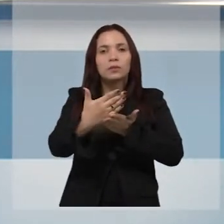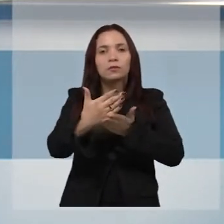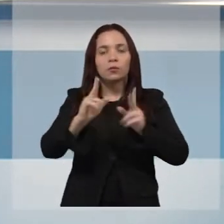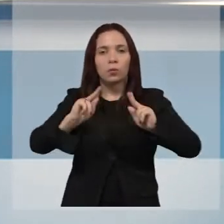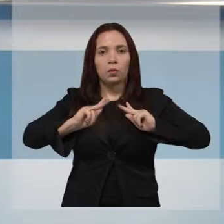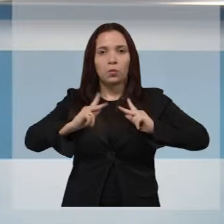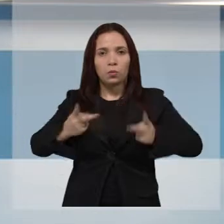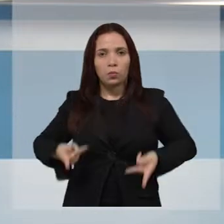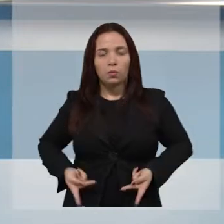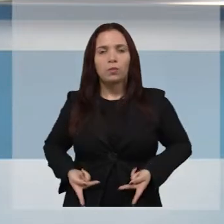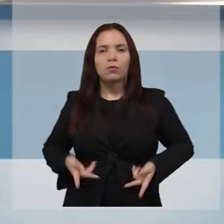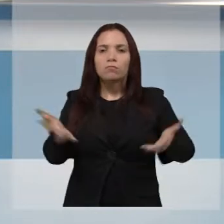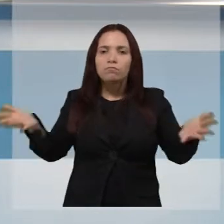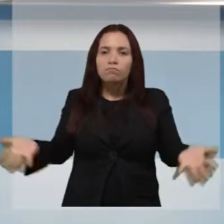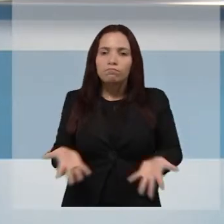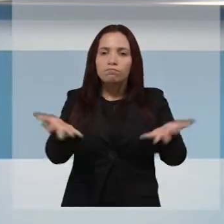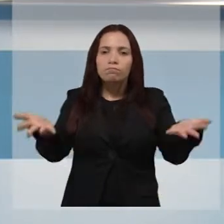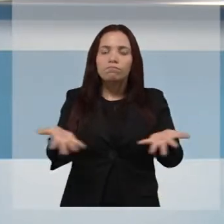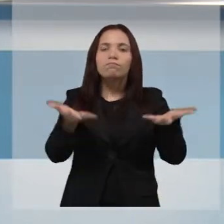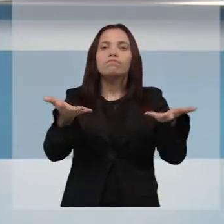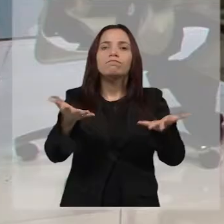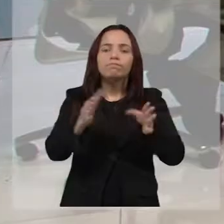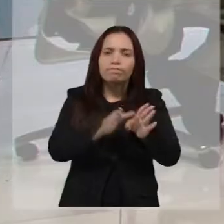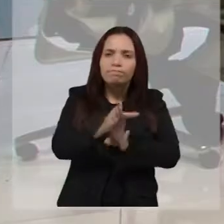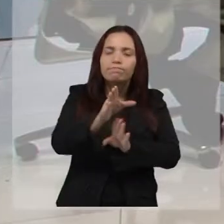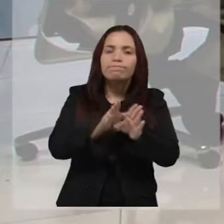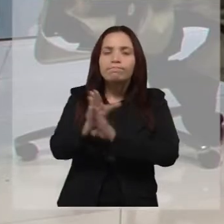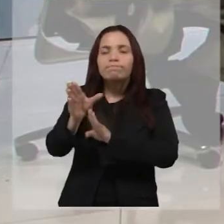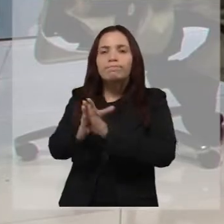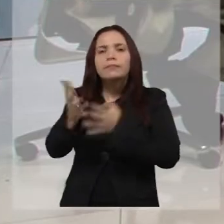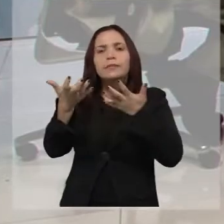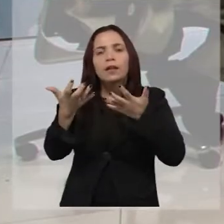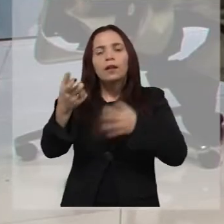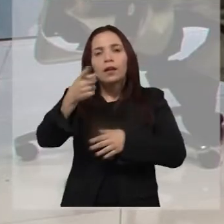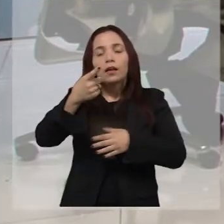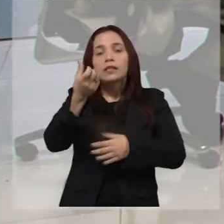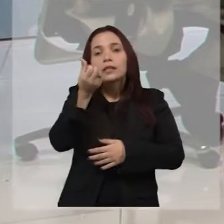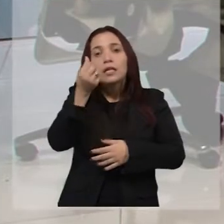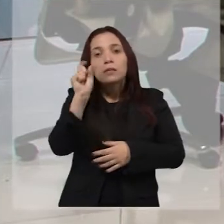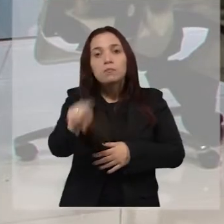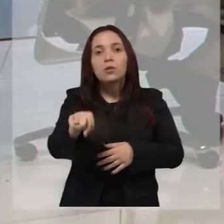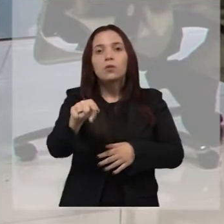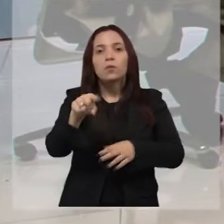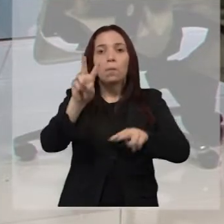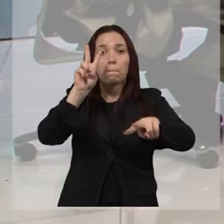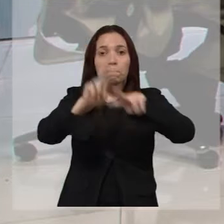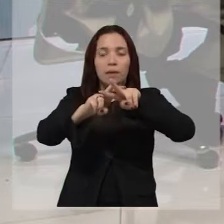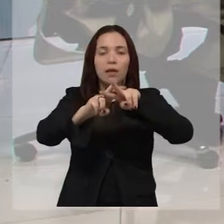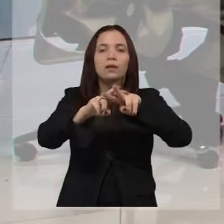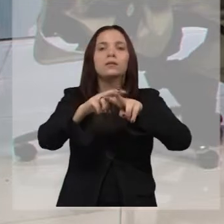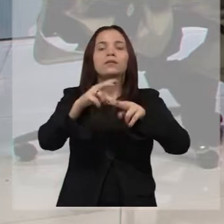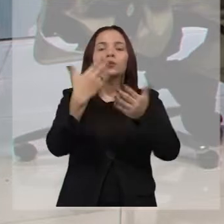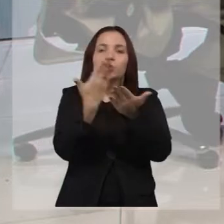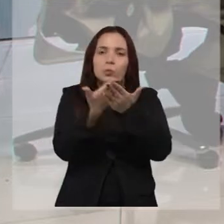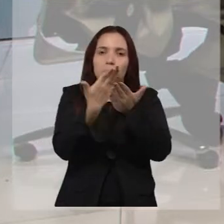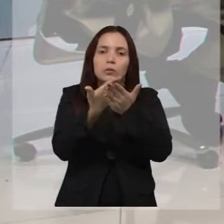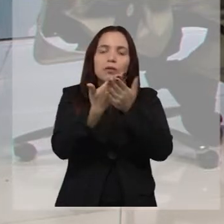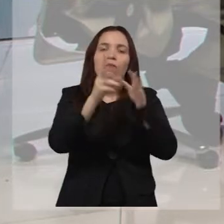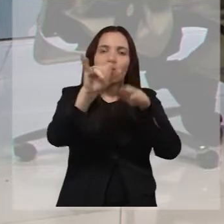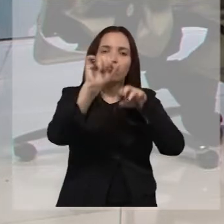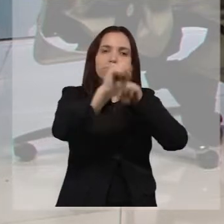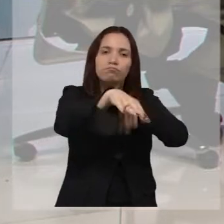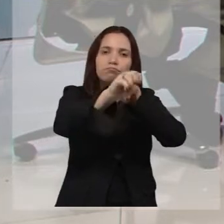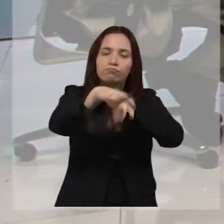de humanização para esse homem, que é o que a senhora começou dizendo, que ele pretende botar 6 mil homens, pelo menos, dentro